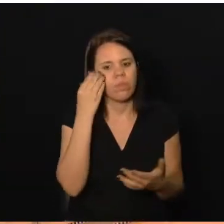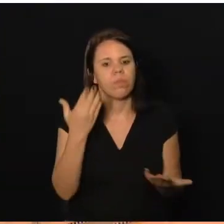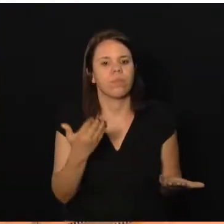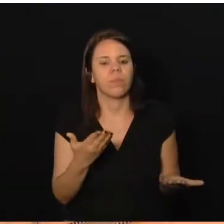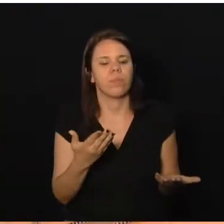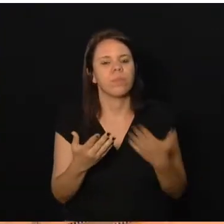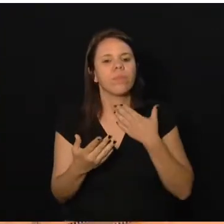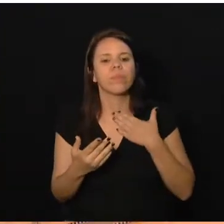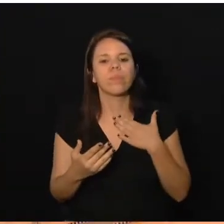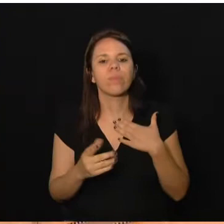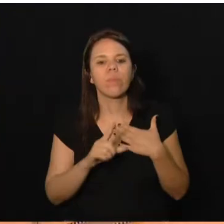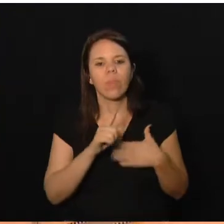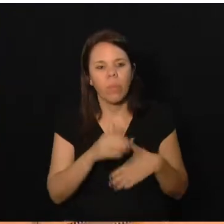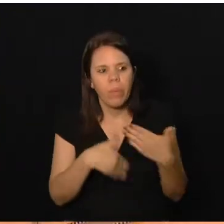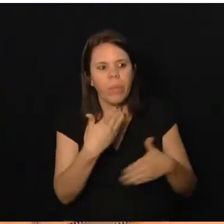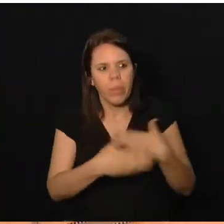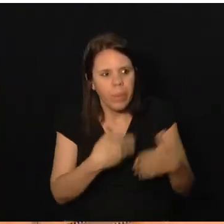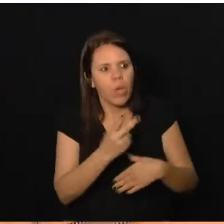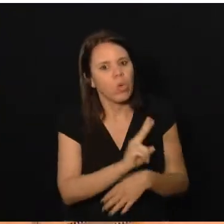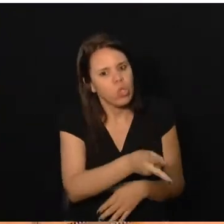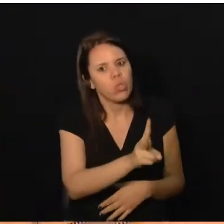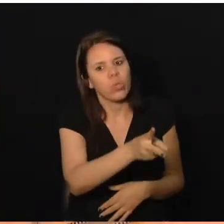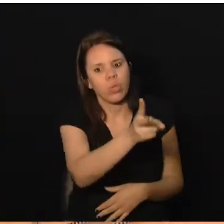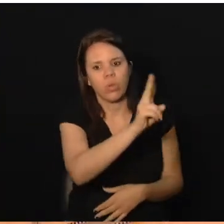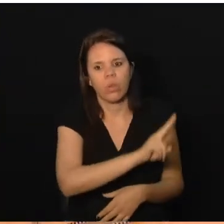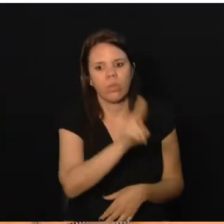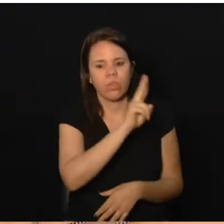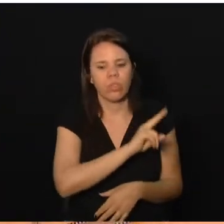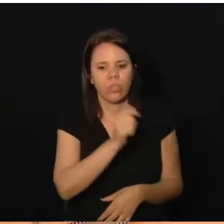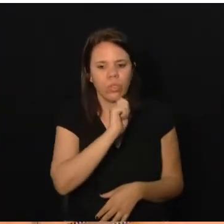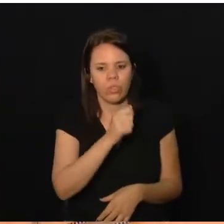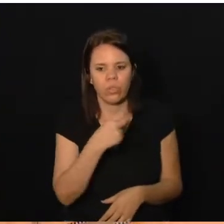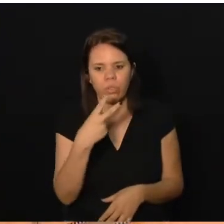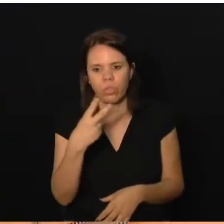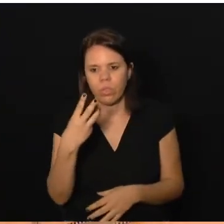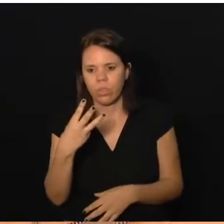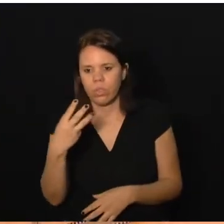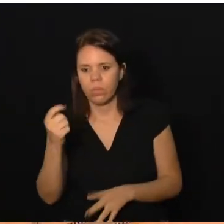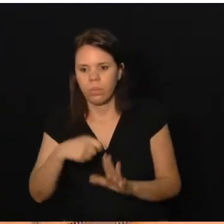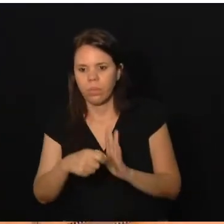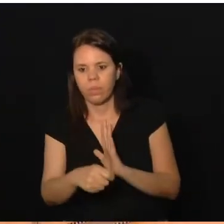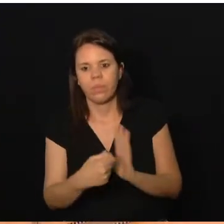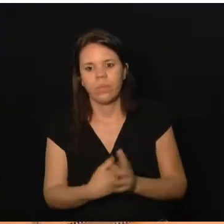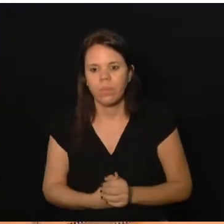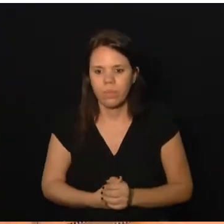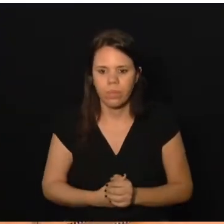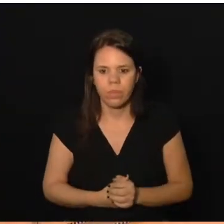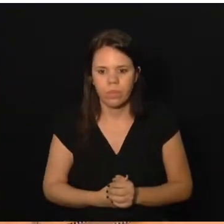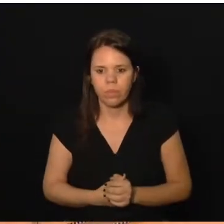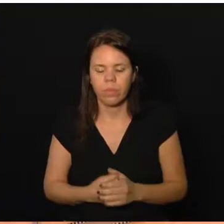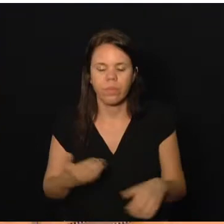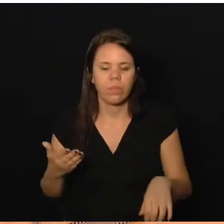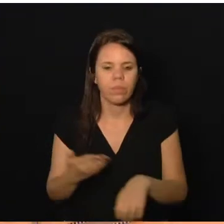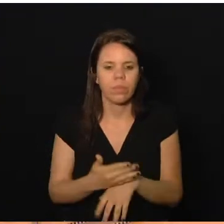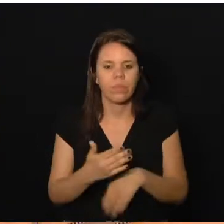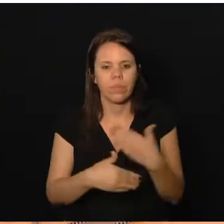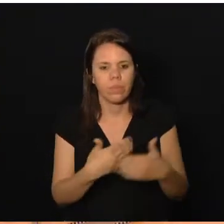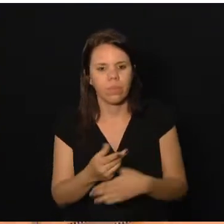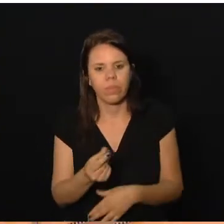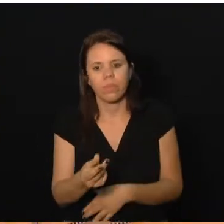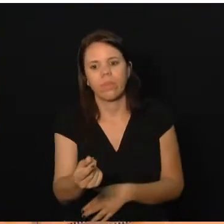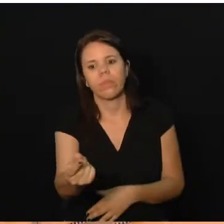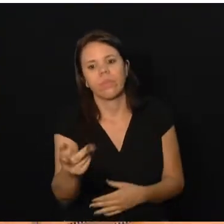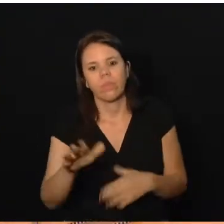uso mais vezes, ou seja, 2 ou 3 meses, e ele entra no processo de uso